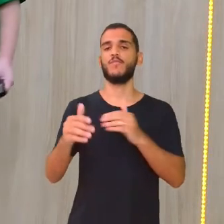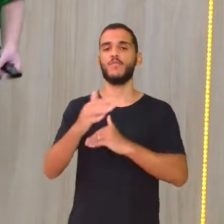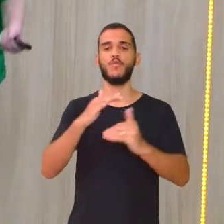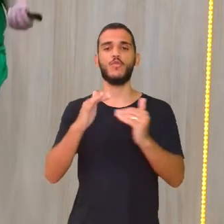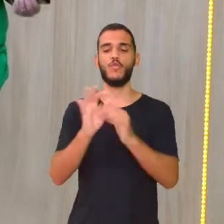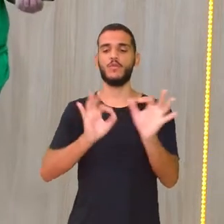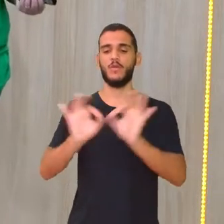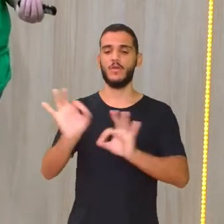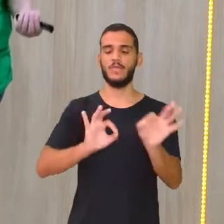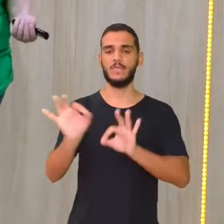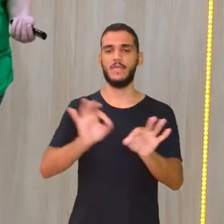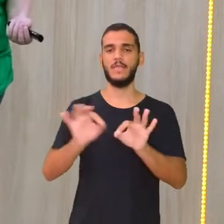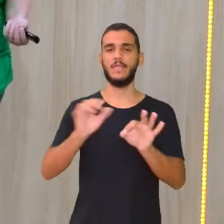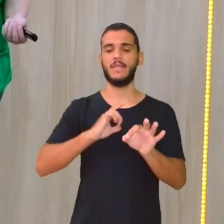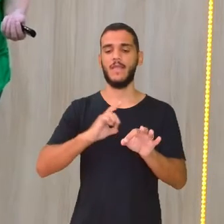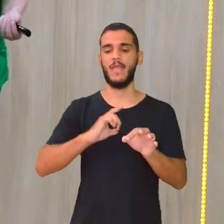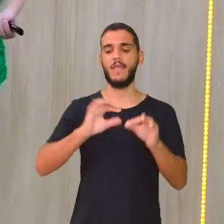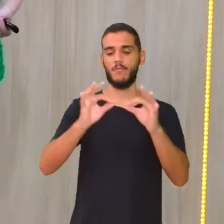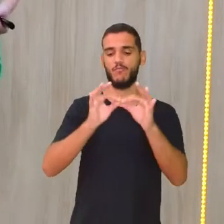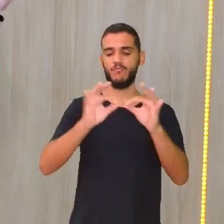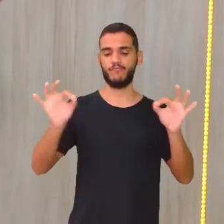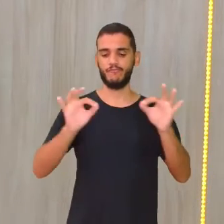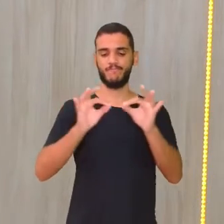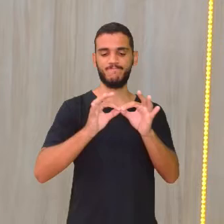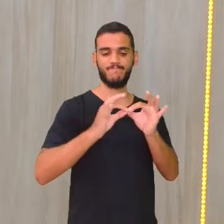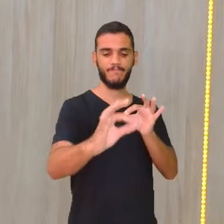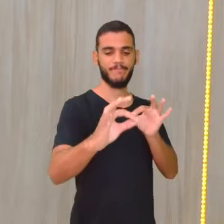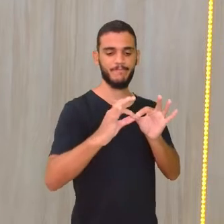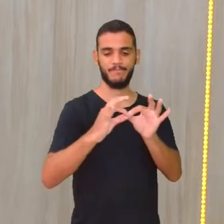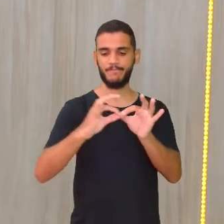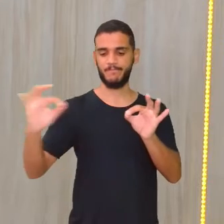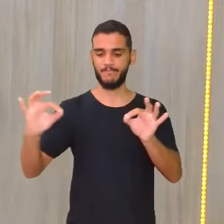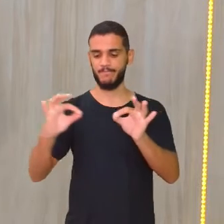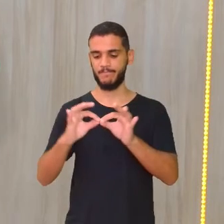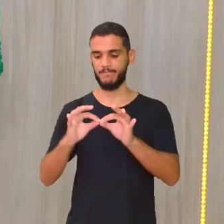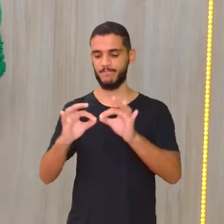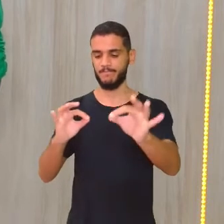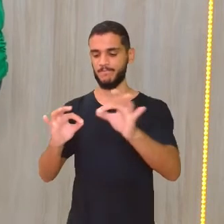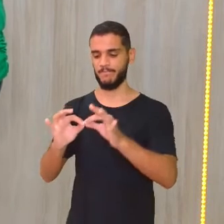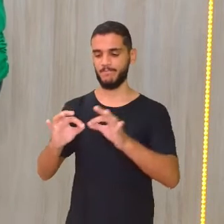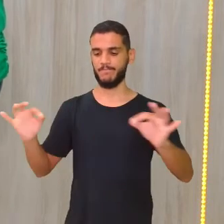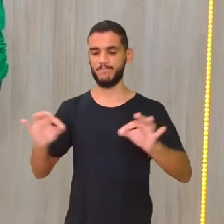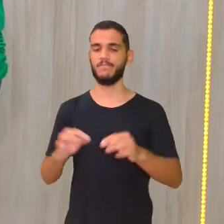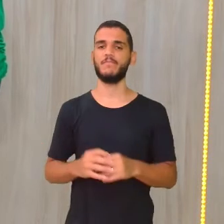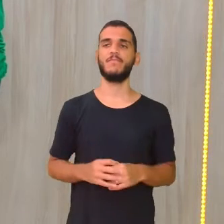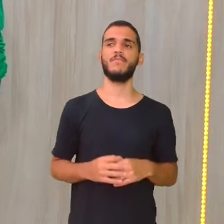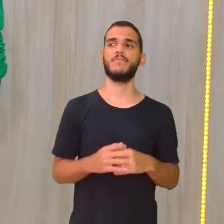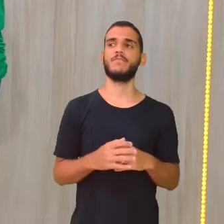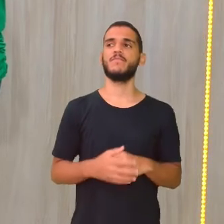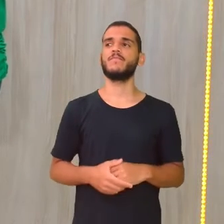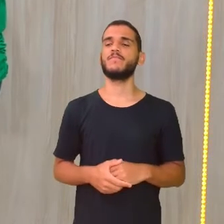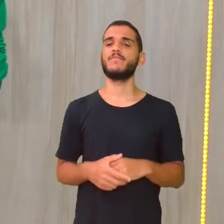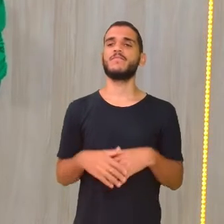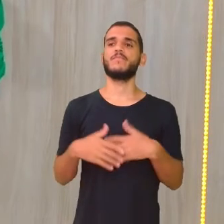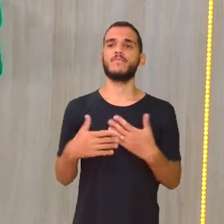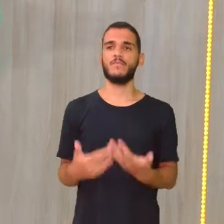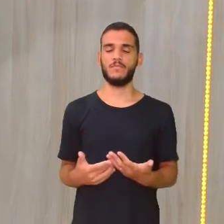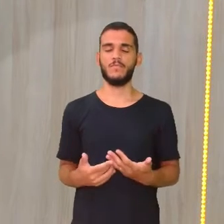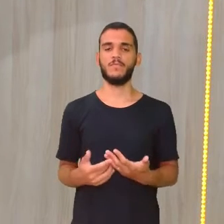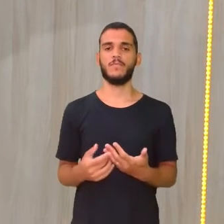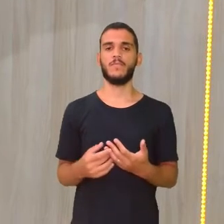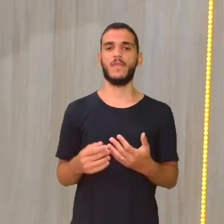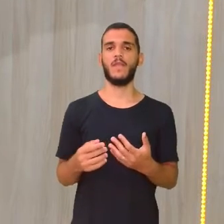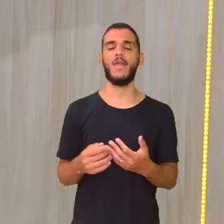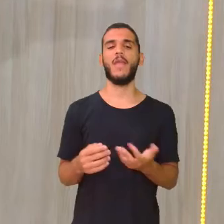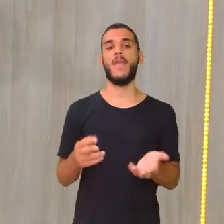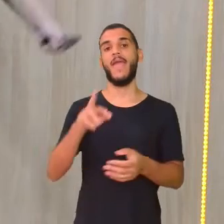Limitadas por segmento de reta. Segmento, professor, o que é? É um pedacinho. A reta não tem fim